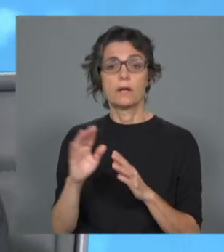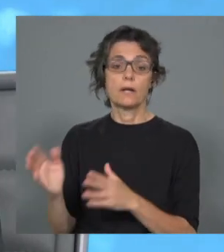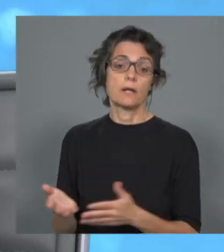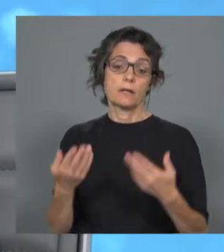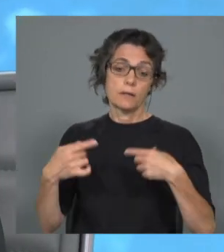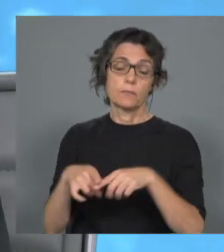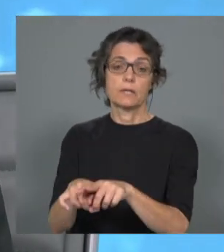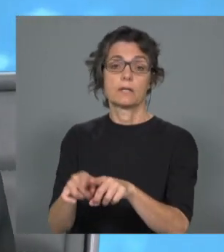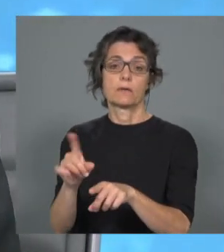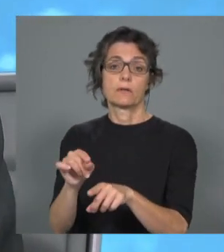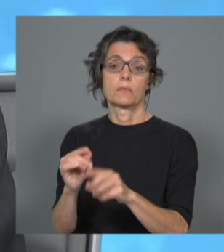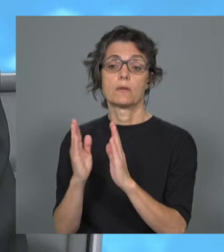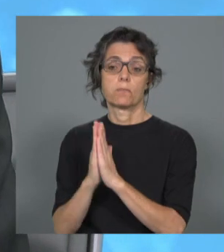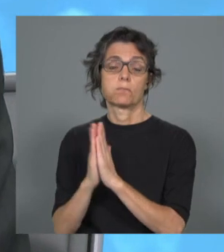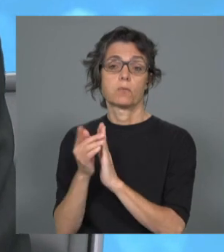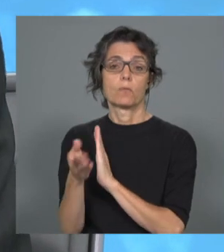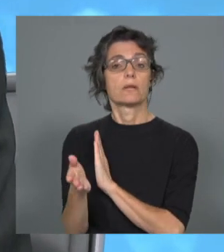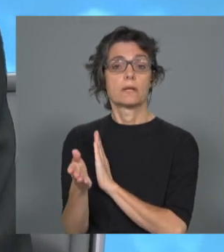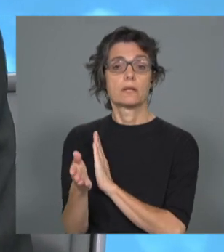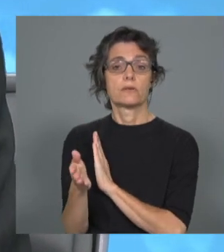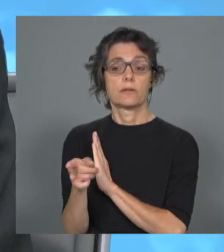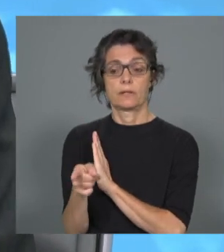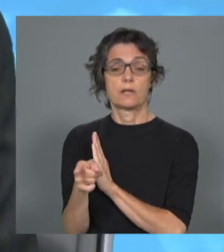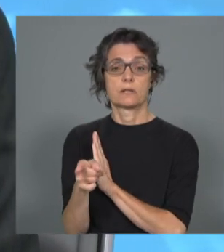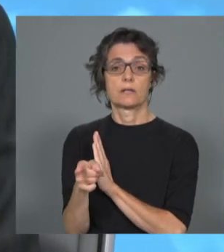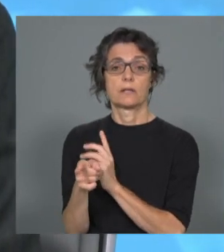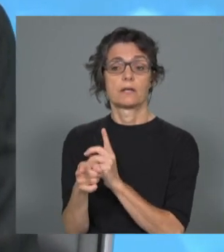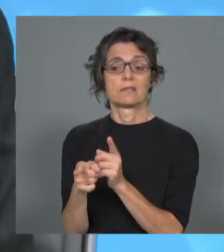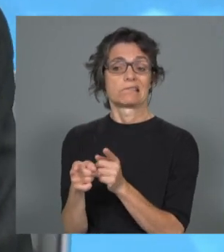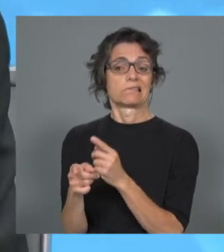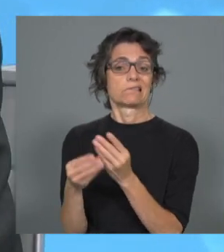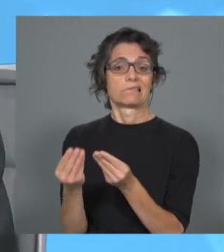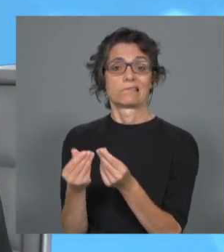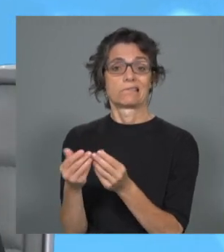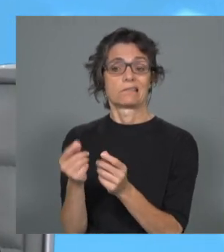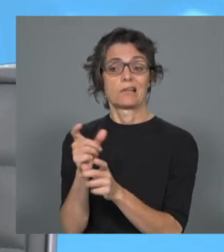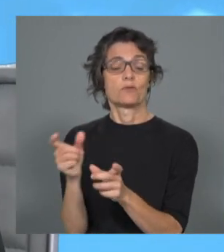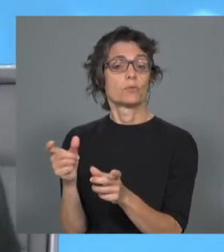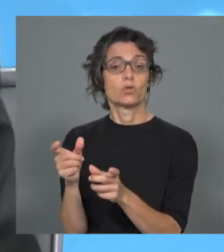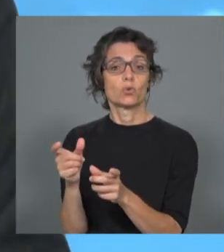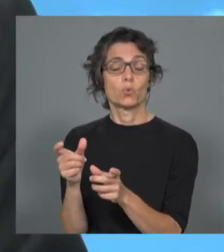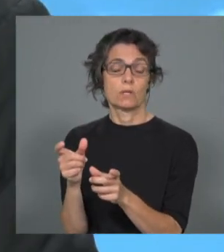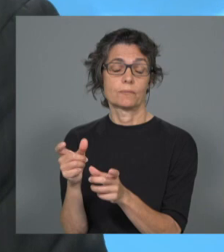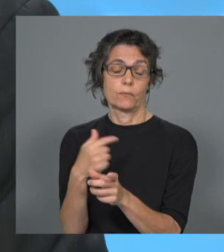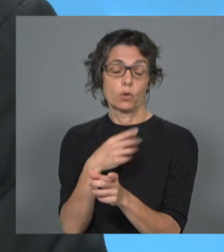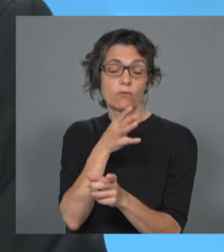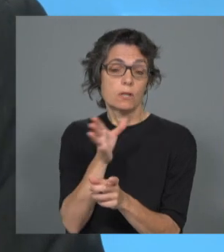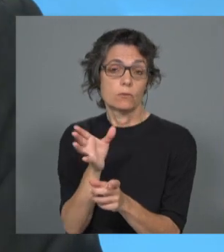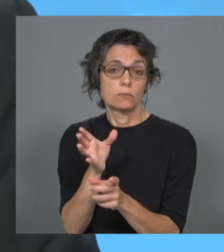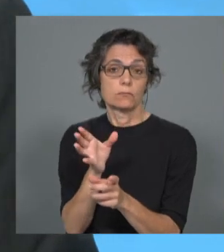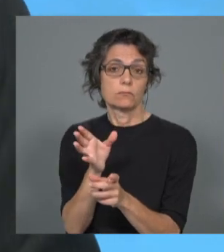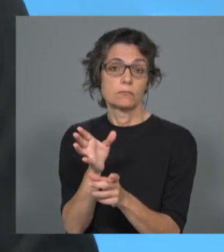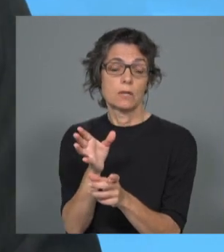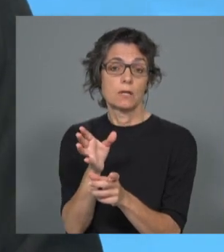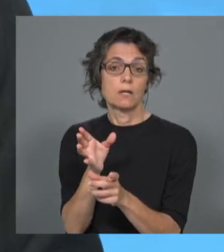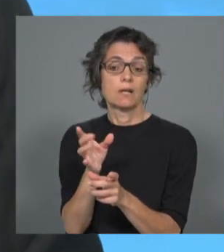contraste com uma igreja onde praticamente, digamos, muita gente, eu vou usar uma expressão forte, mas é que neste momento me